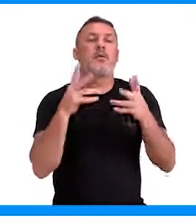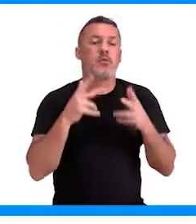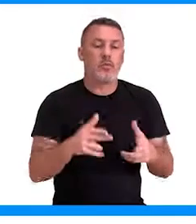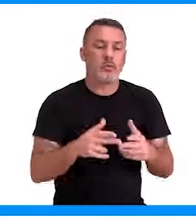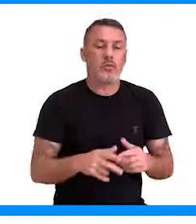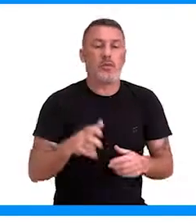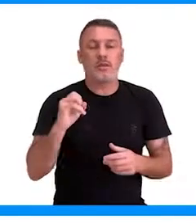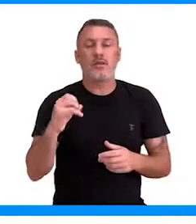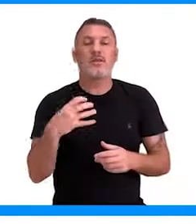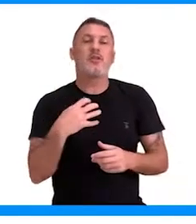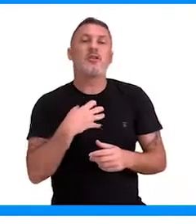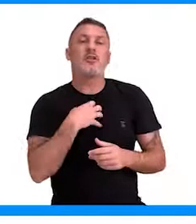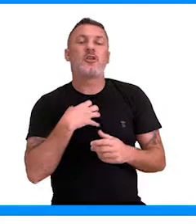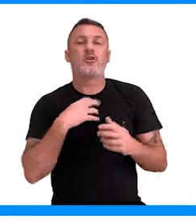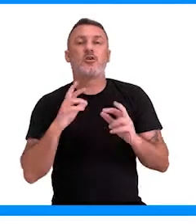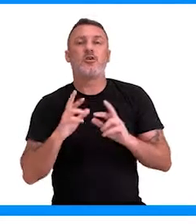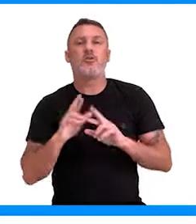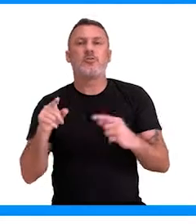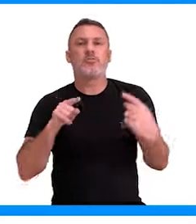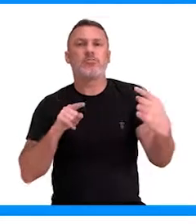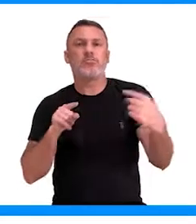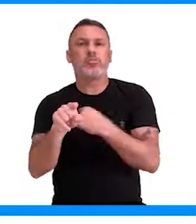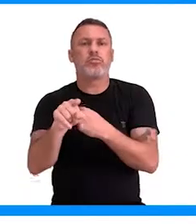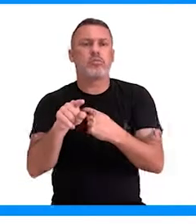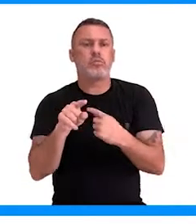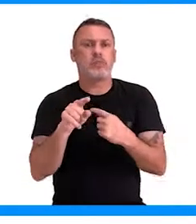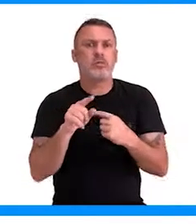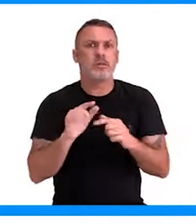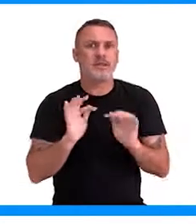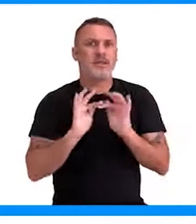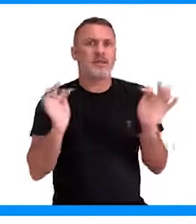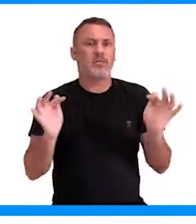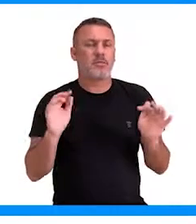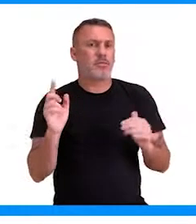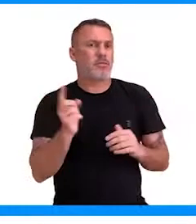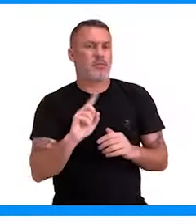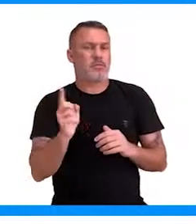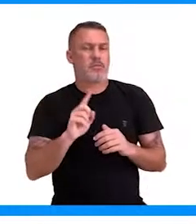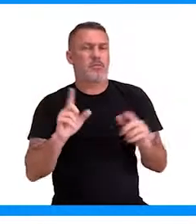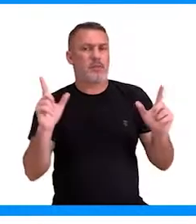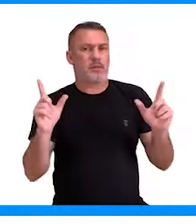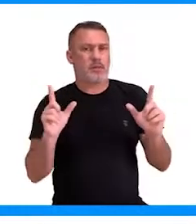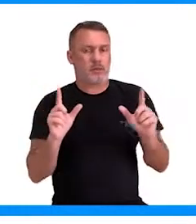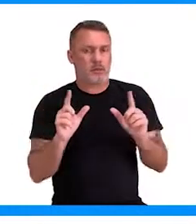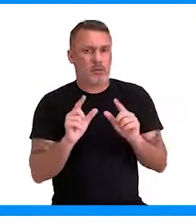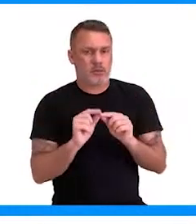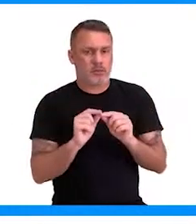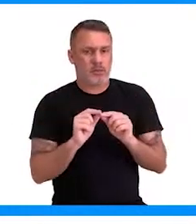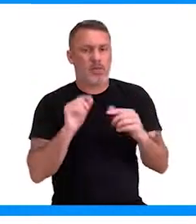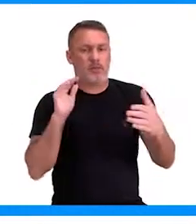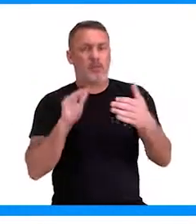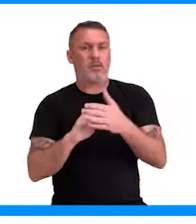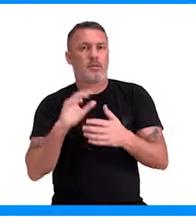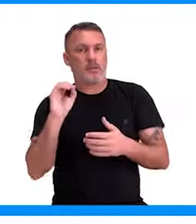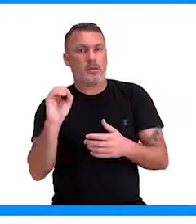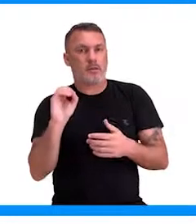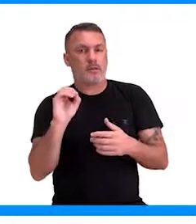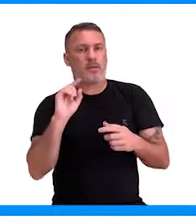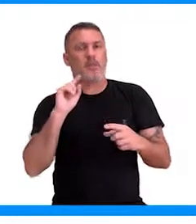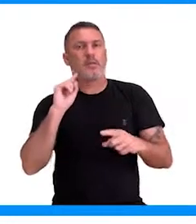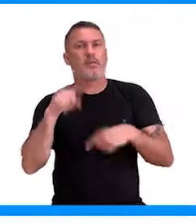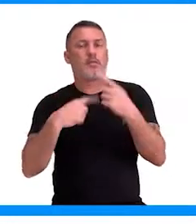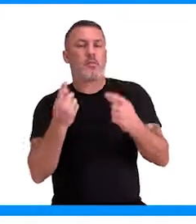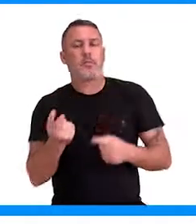se tiver em sentidos opostos, diminui a velocidade. Não é tão simples, tá? Ela diminui a velocidade até chegar a zero,